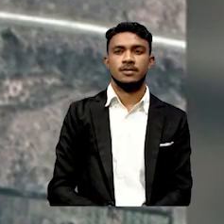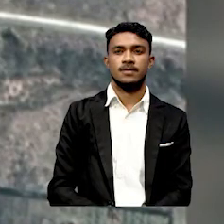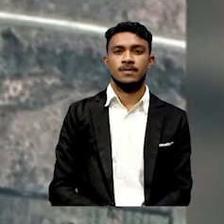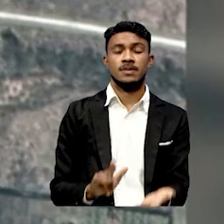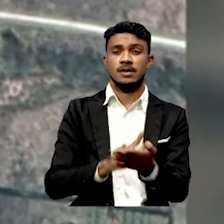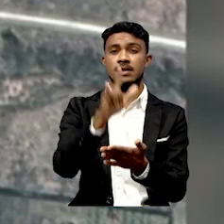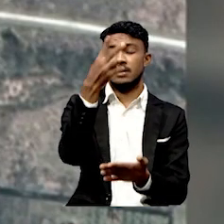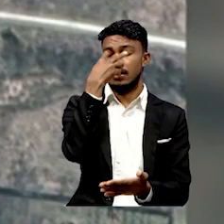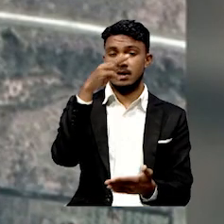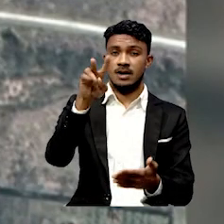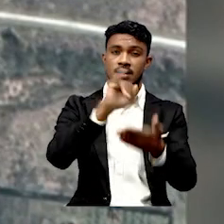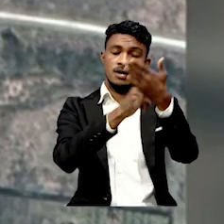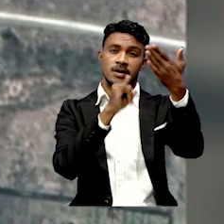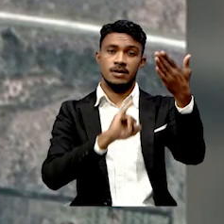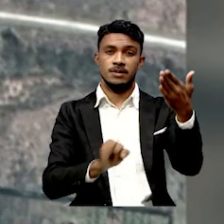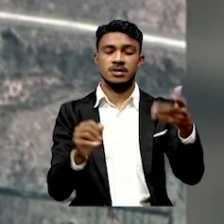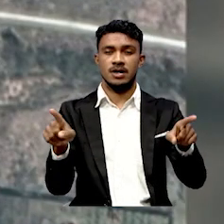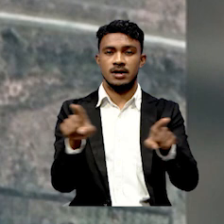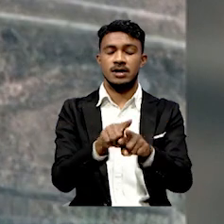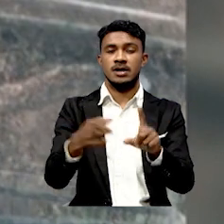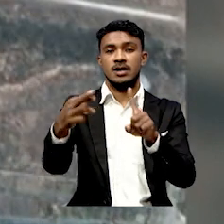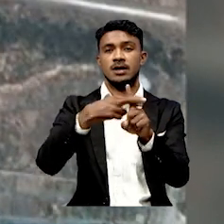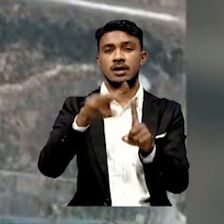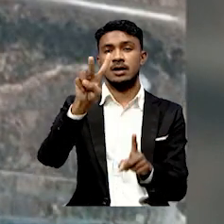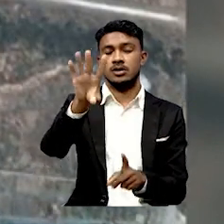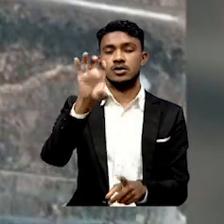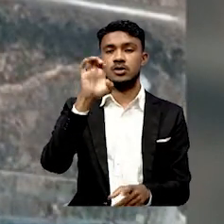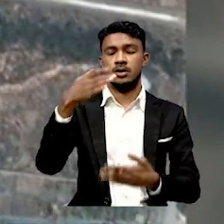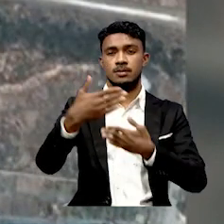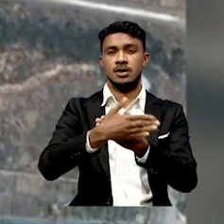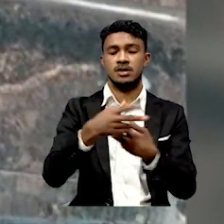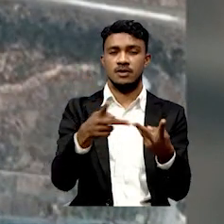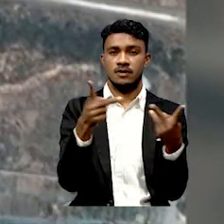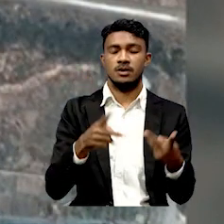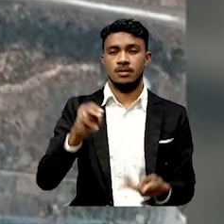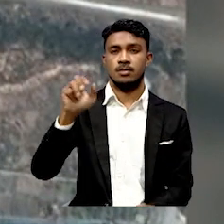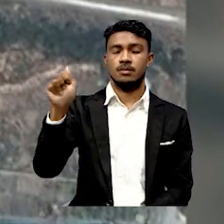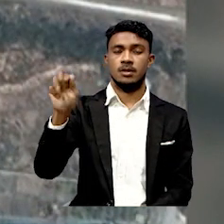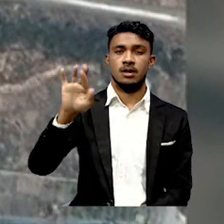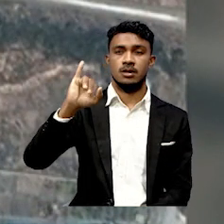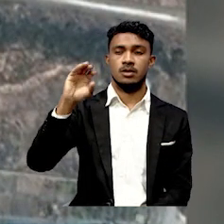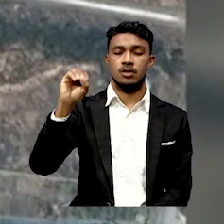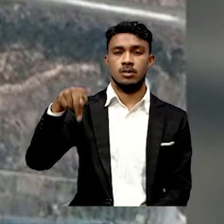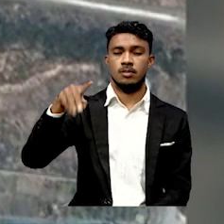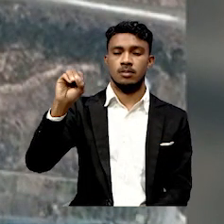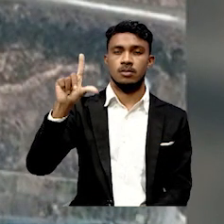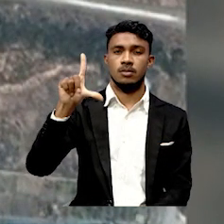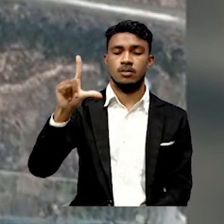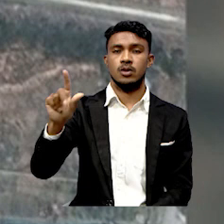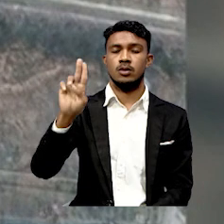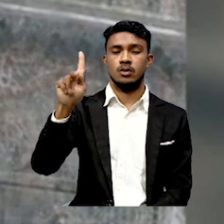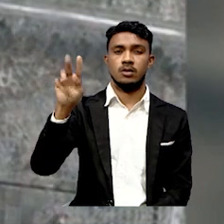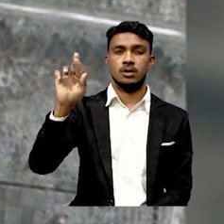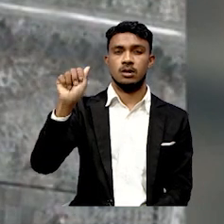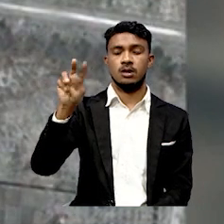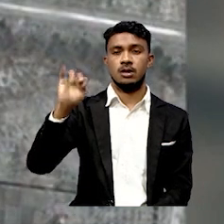Satélite foto imagem com a resistência cemitério atos ruarecem, basic cidade Mariupol. E a momento na Ucrânia acusa a Rússia,